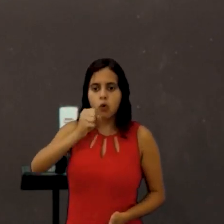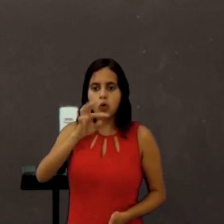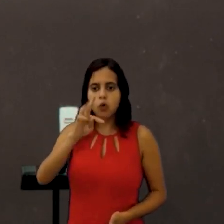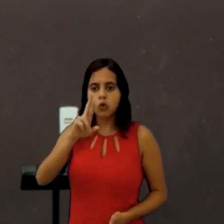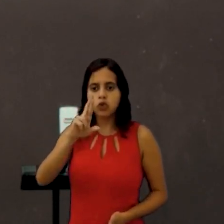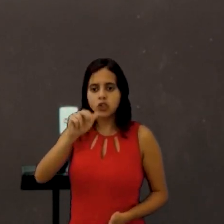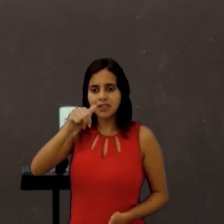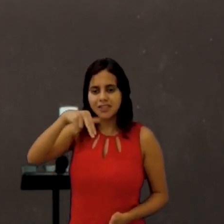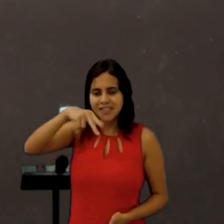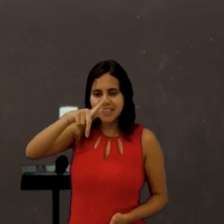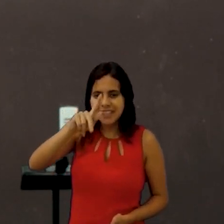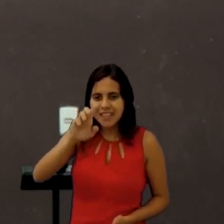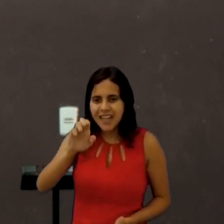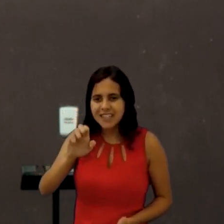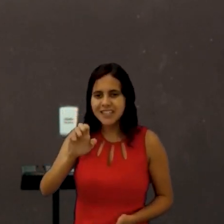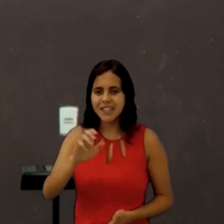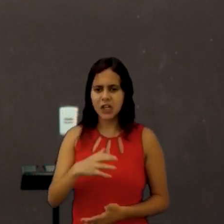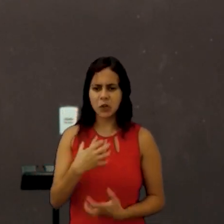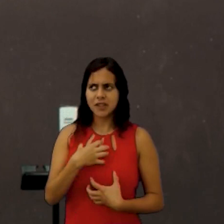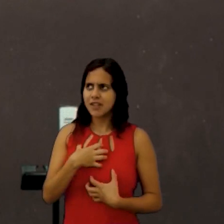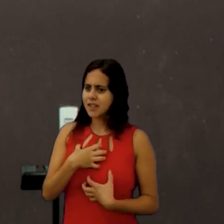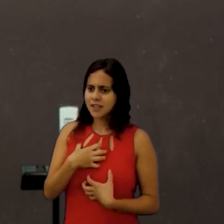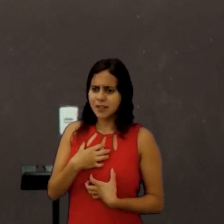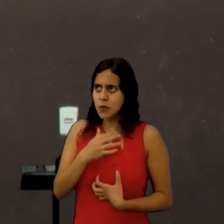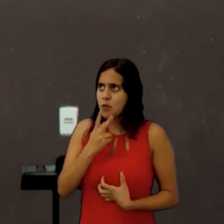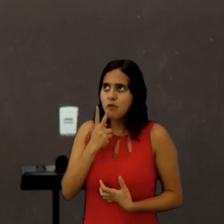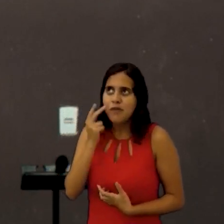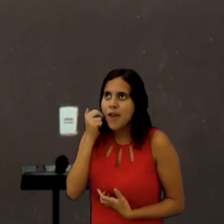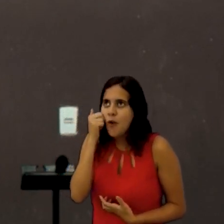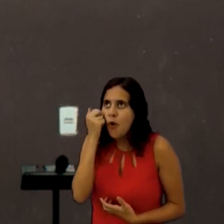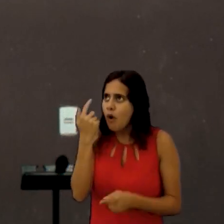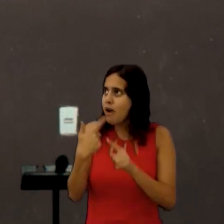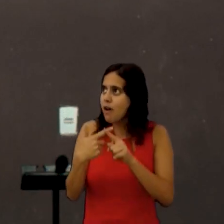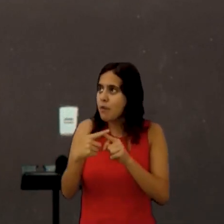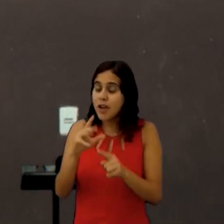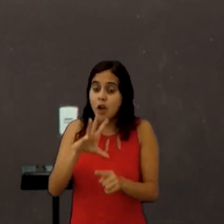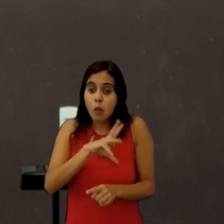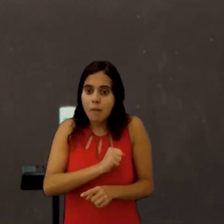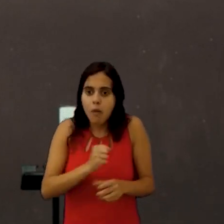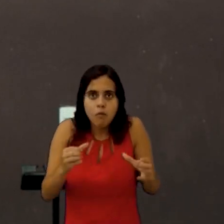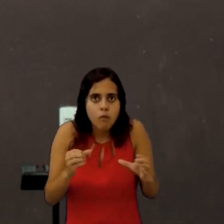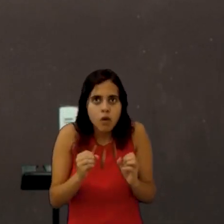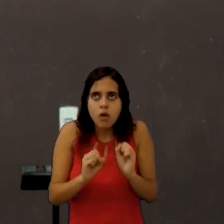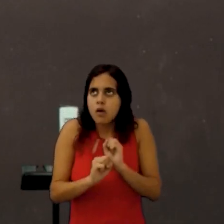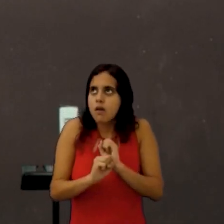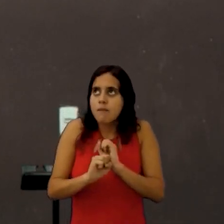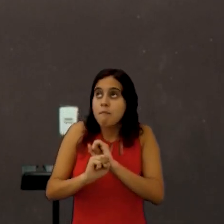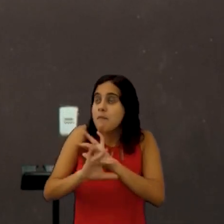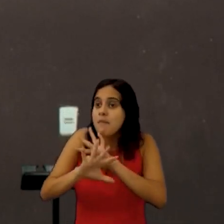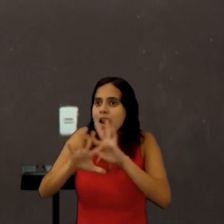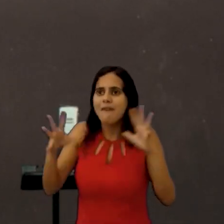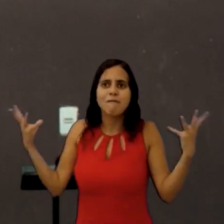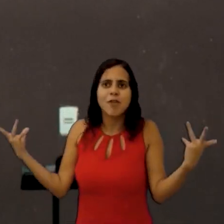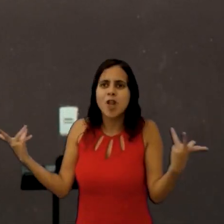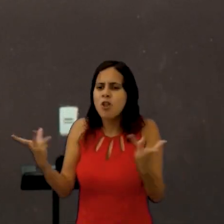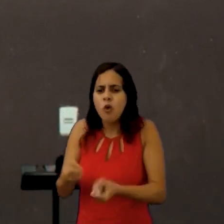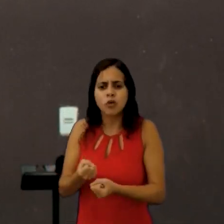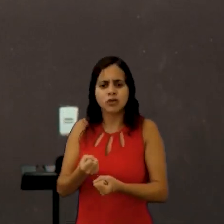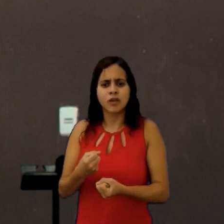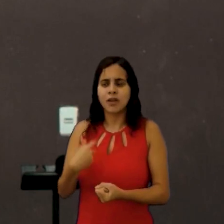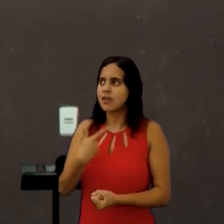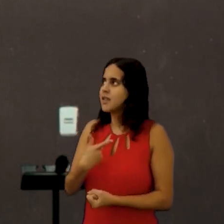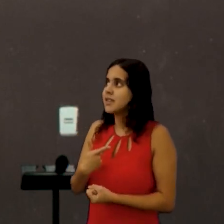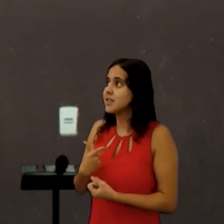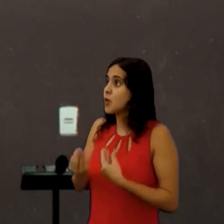por nós é tão imenso, o amor de Cristo é tão grandioso, que nos constrange, que a gente diz, caramba, o que é que eu faço